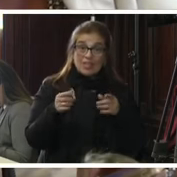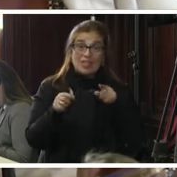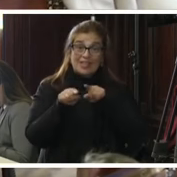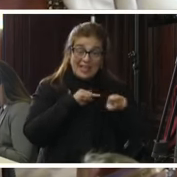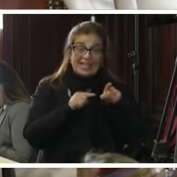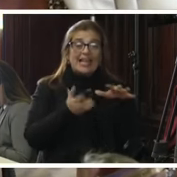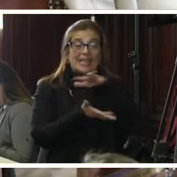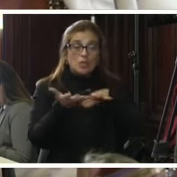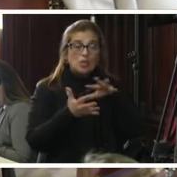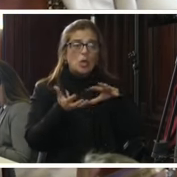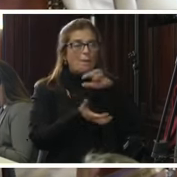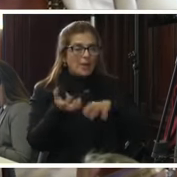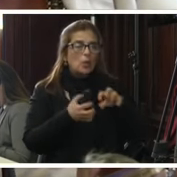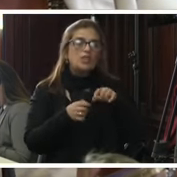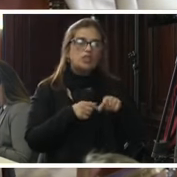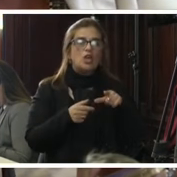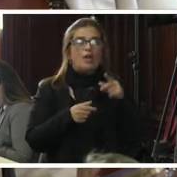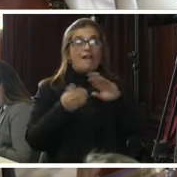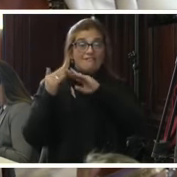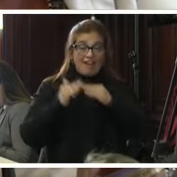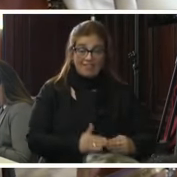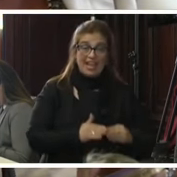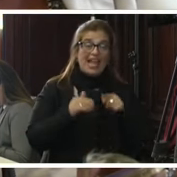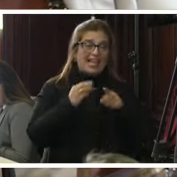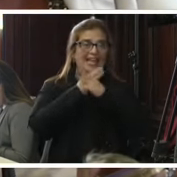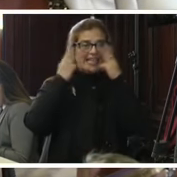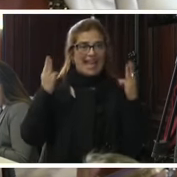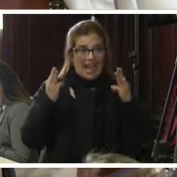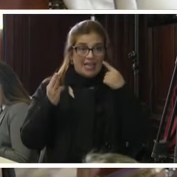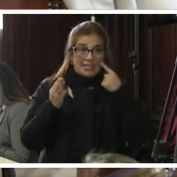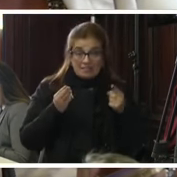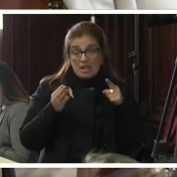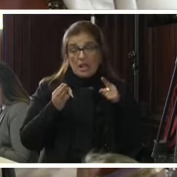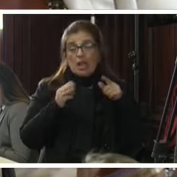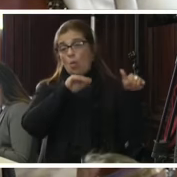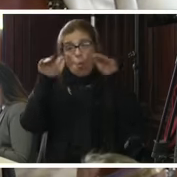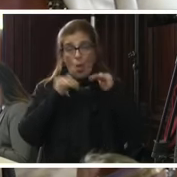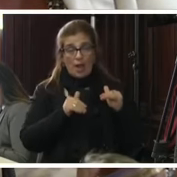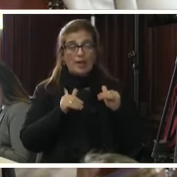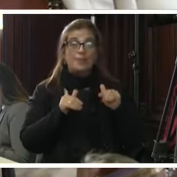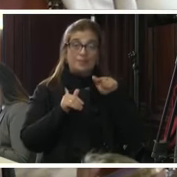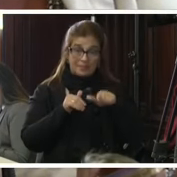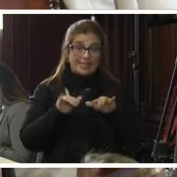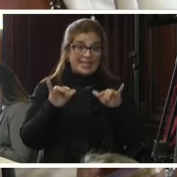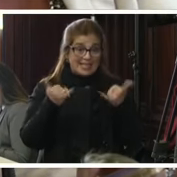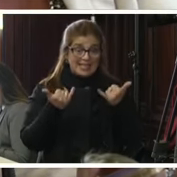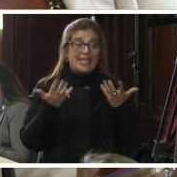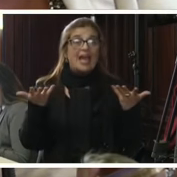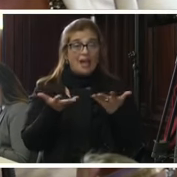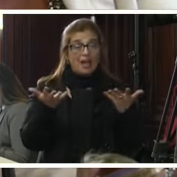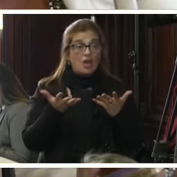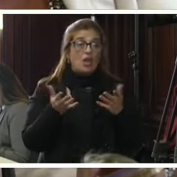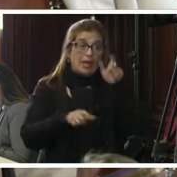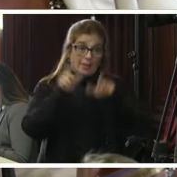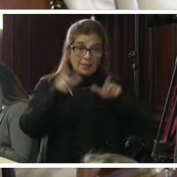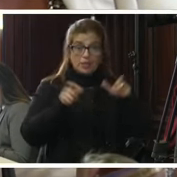nas favelas assumem uma dimensão coletiva e generalizada, uma vez que alcançam até mesmo as pessoas que não são alvos diretos das